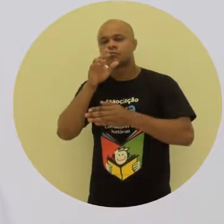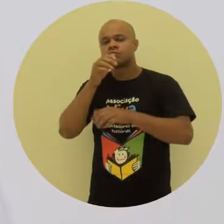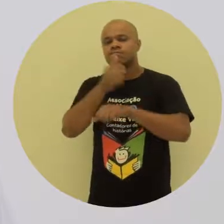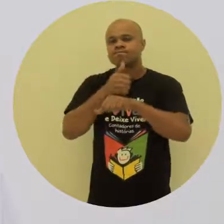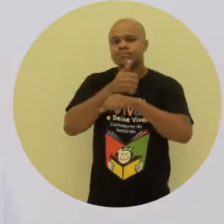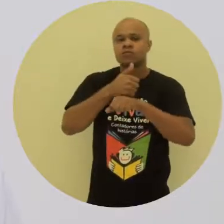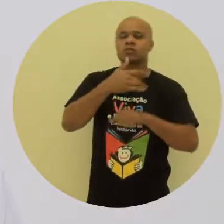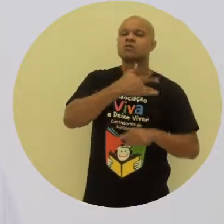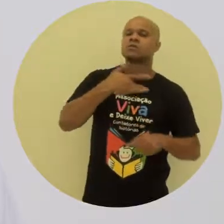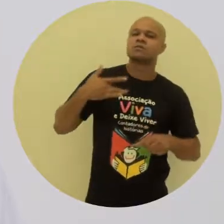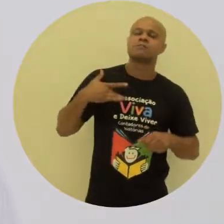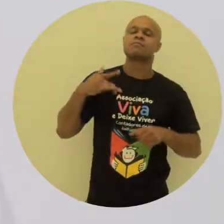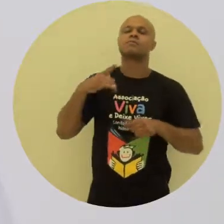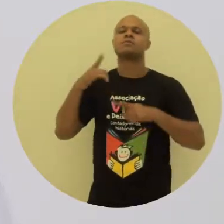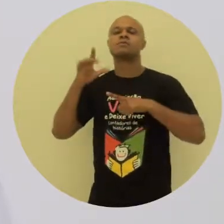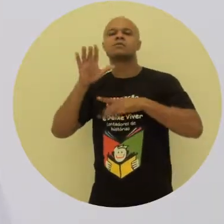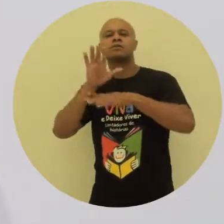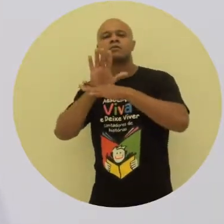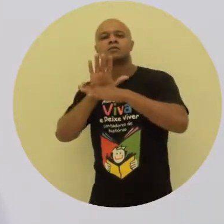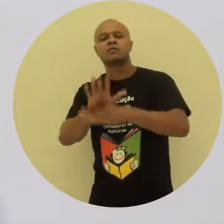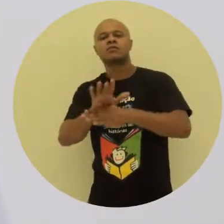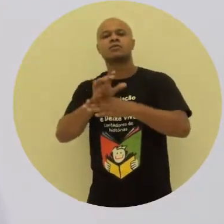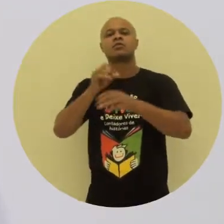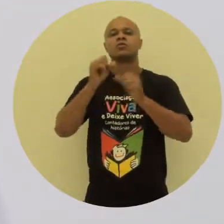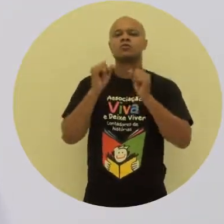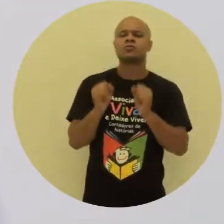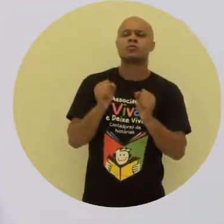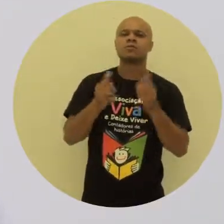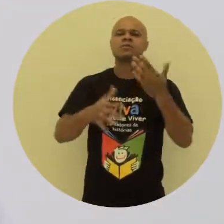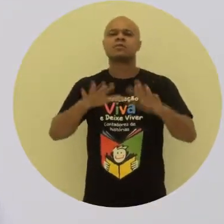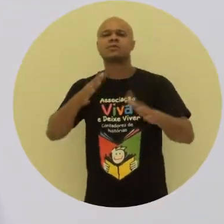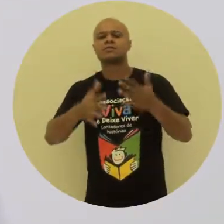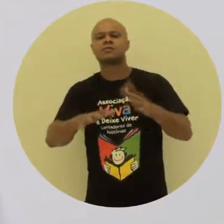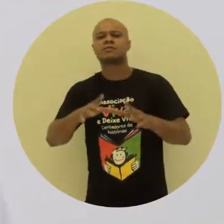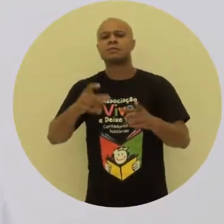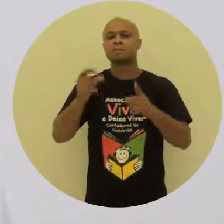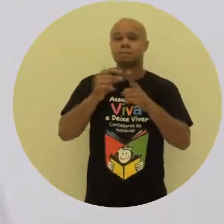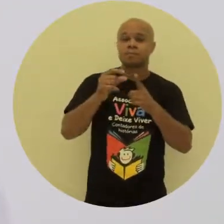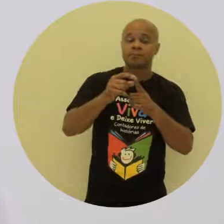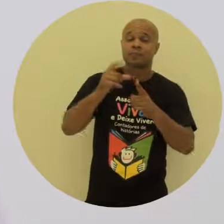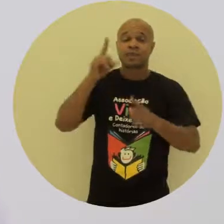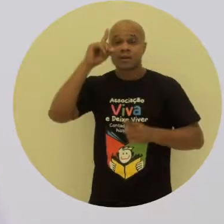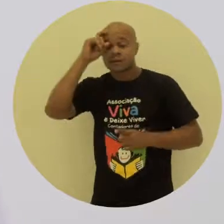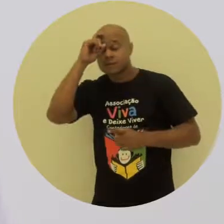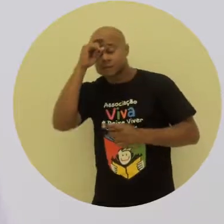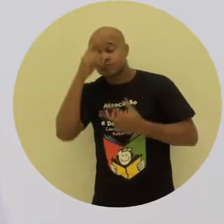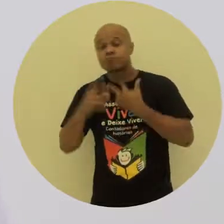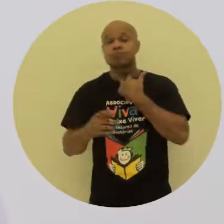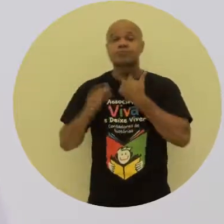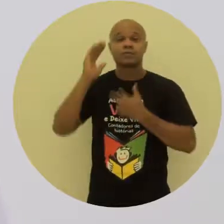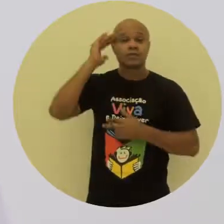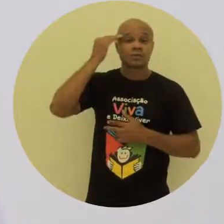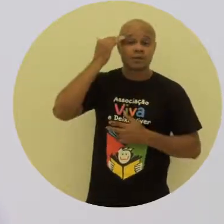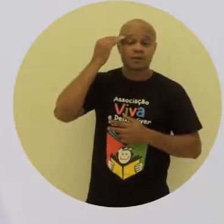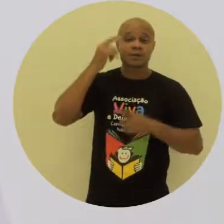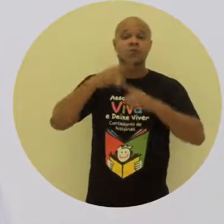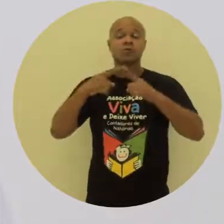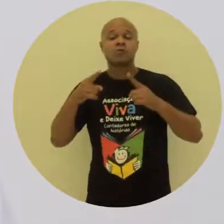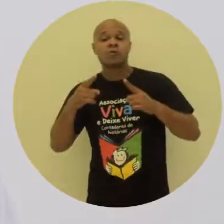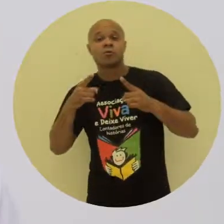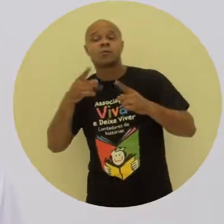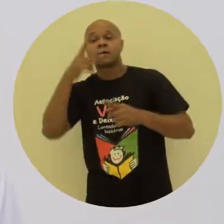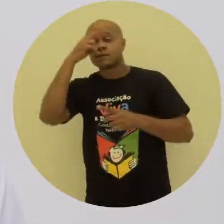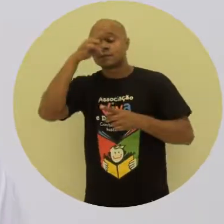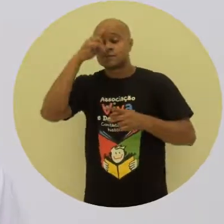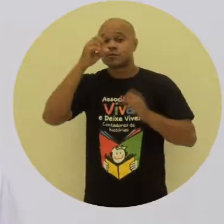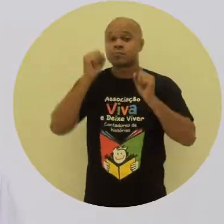da saúde, que muitas vezes com termos técnicos confundem as crianças, a família. E a contação de